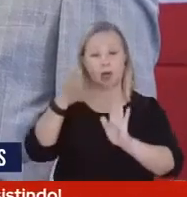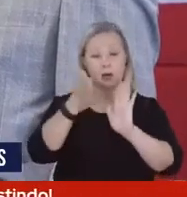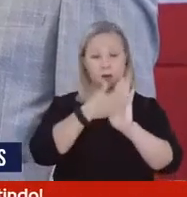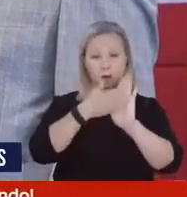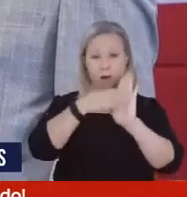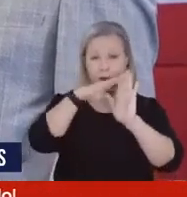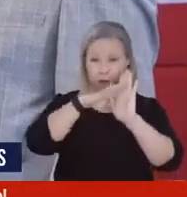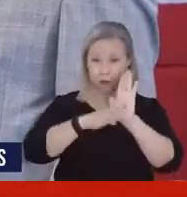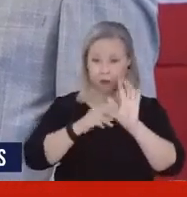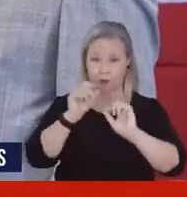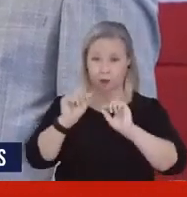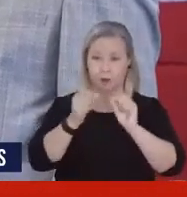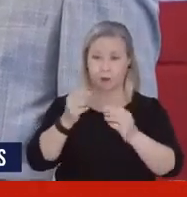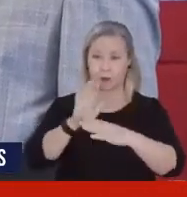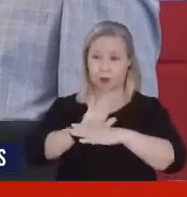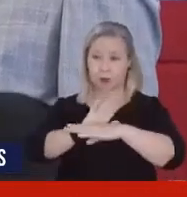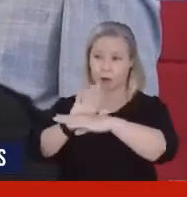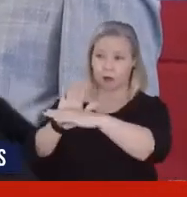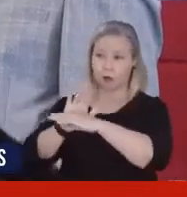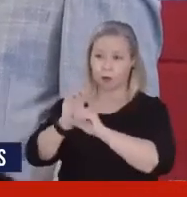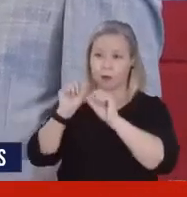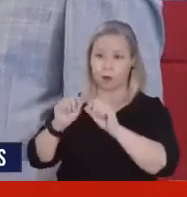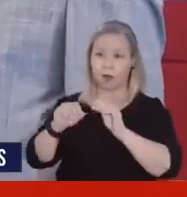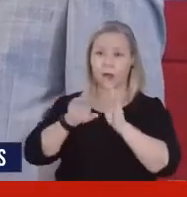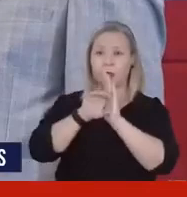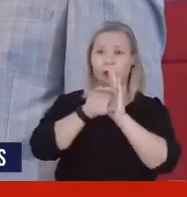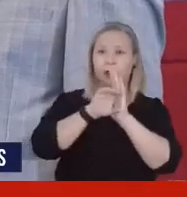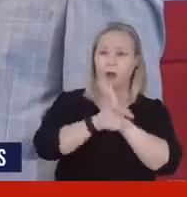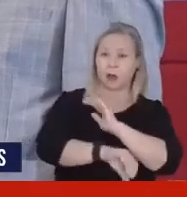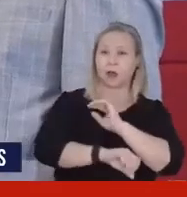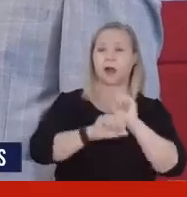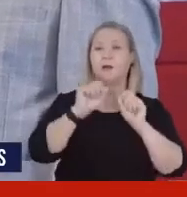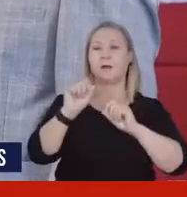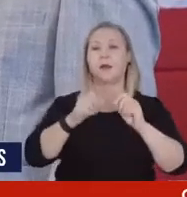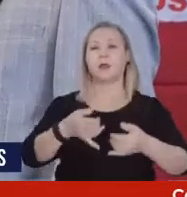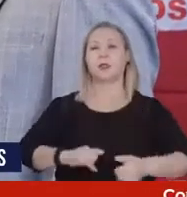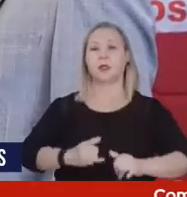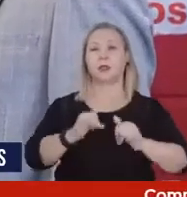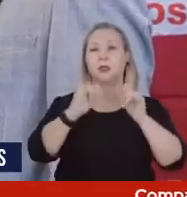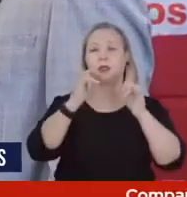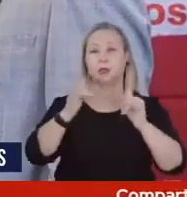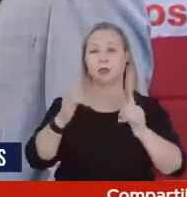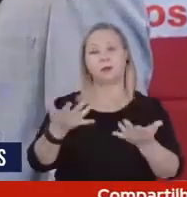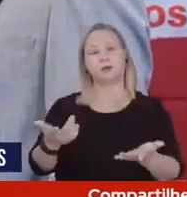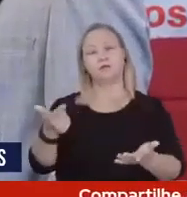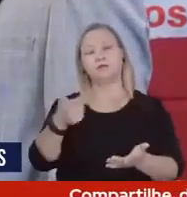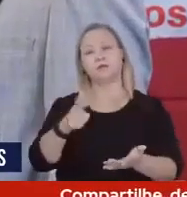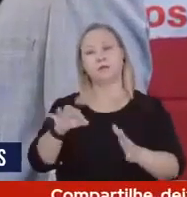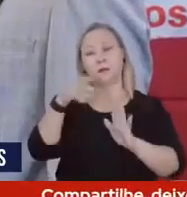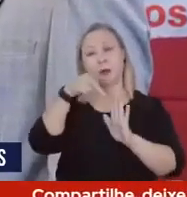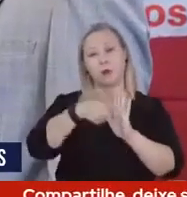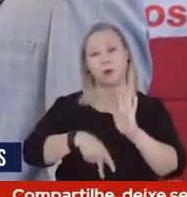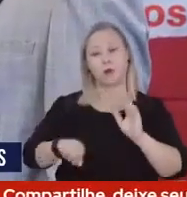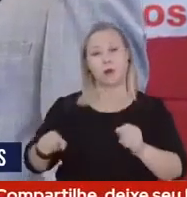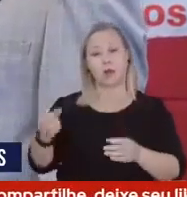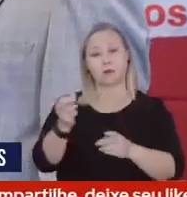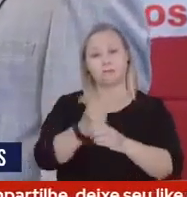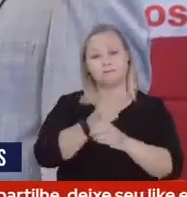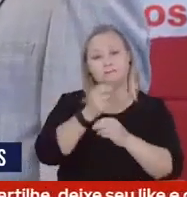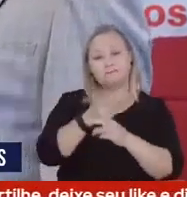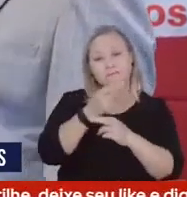contribuirmos com aquele capítulo de energia do plano de reconstrução do Brasil. Essas propostas estão condensadas aqui nessa